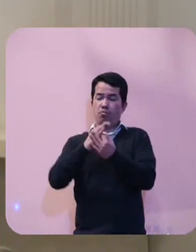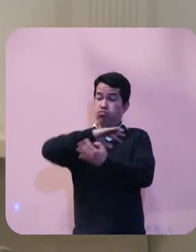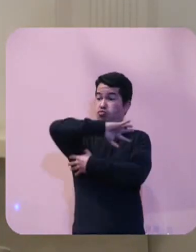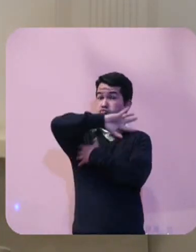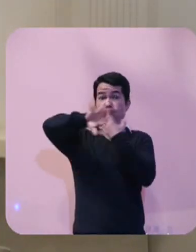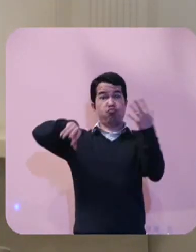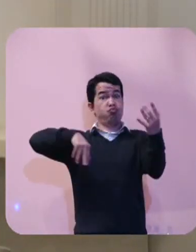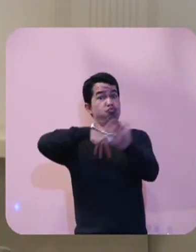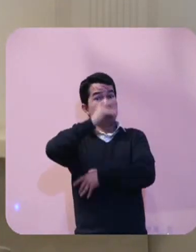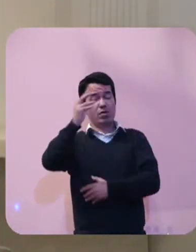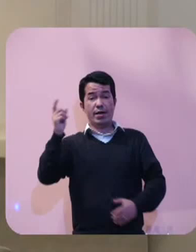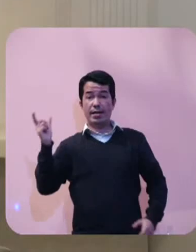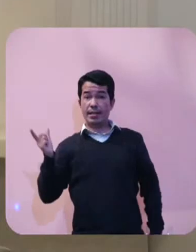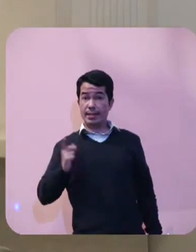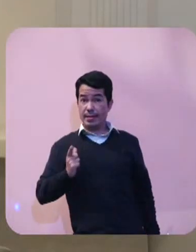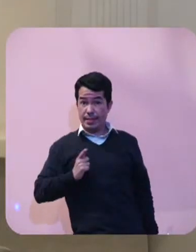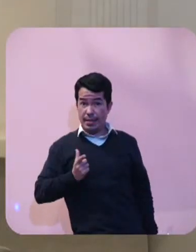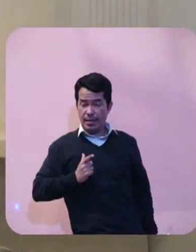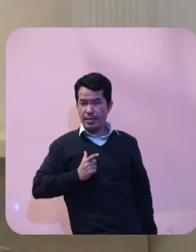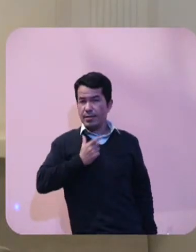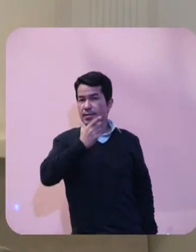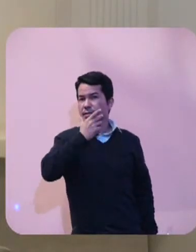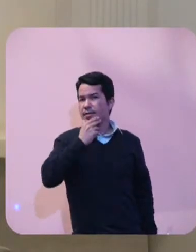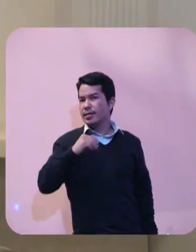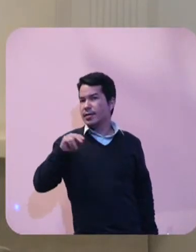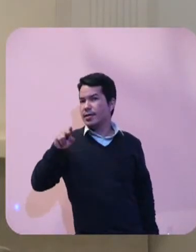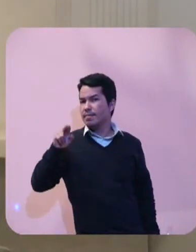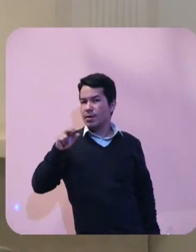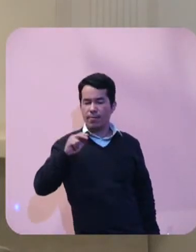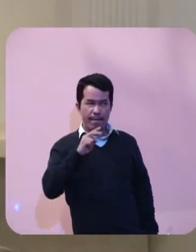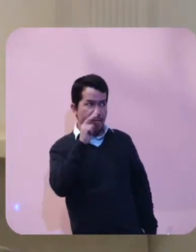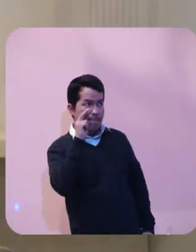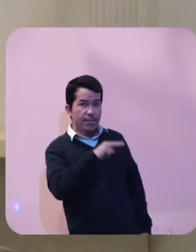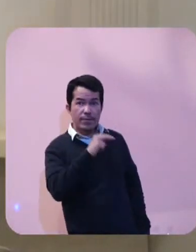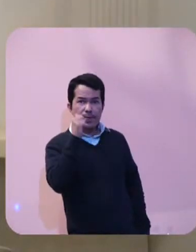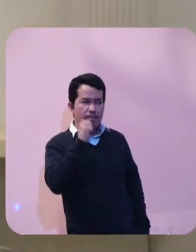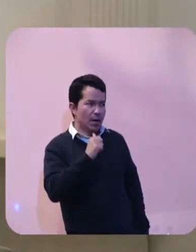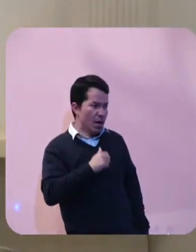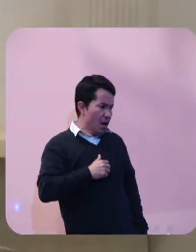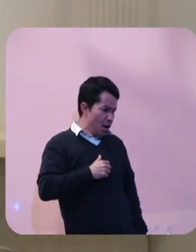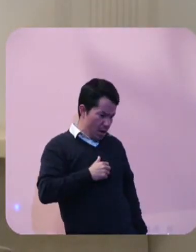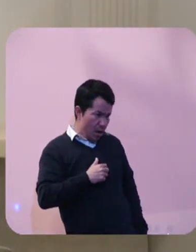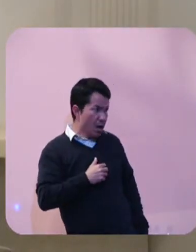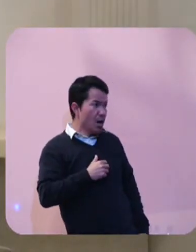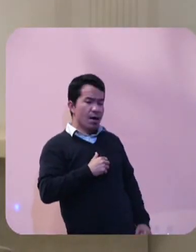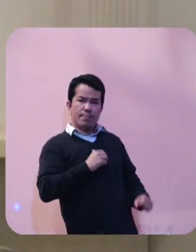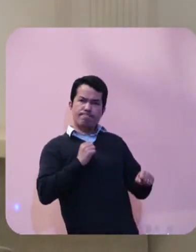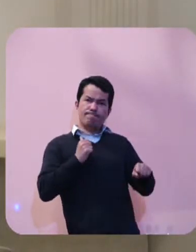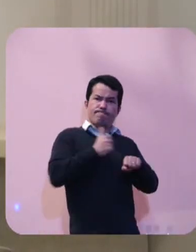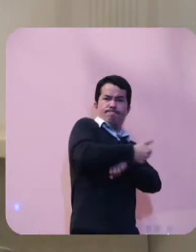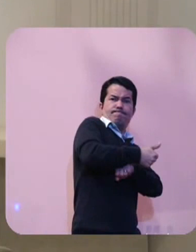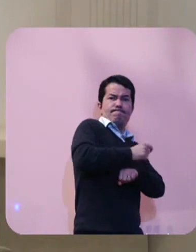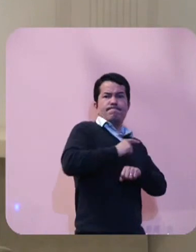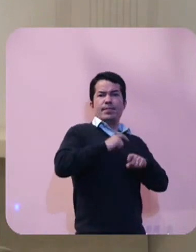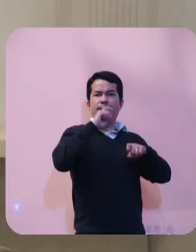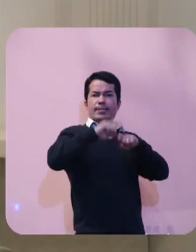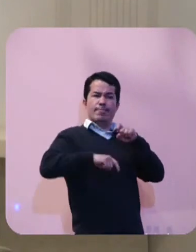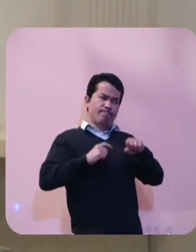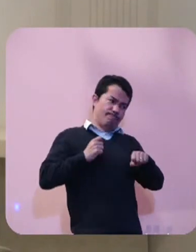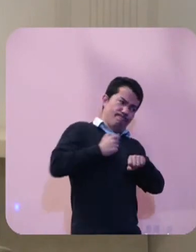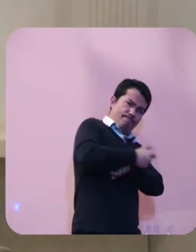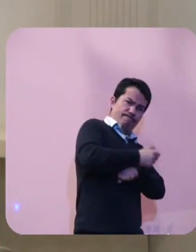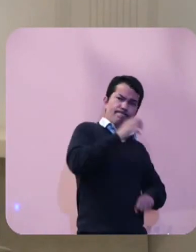irmão, houve um assassinato e uma revolução política. Tudo dentro da sua